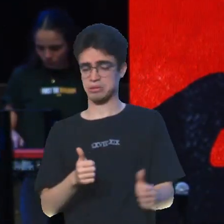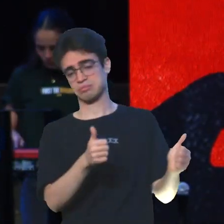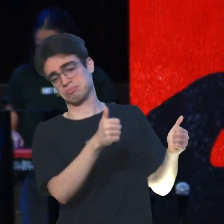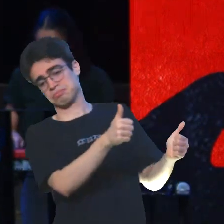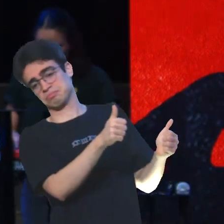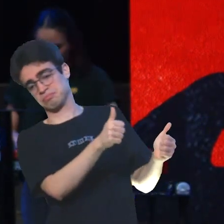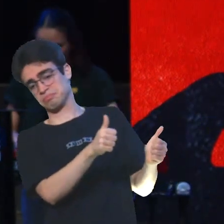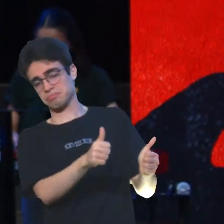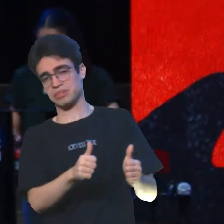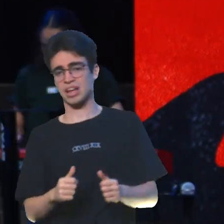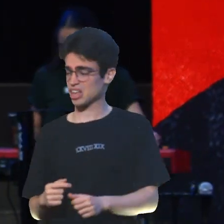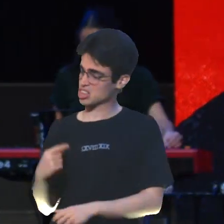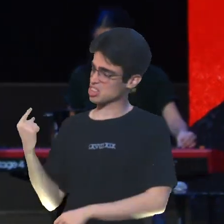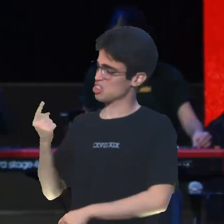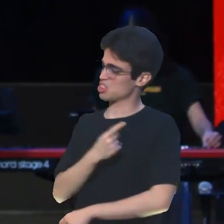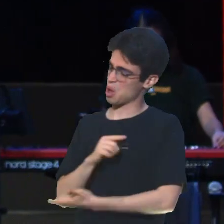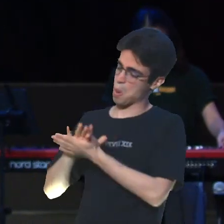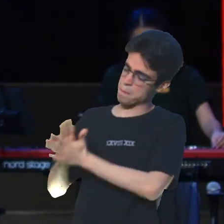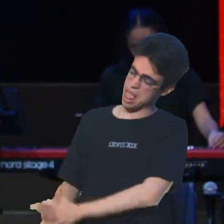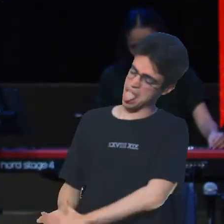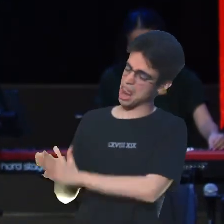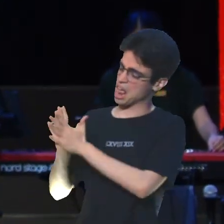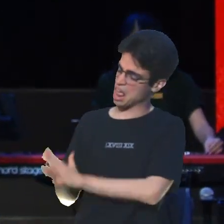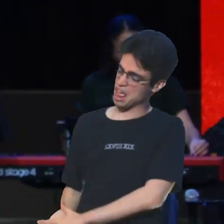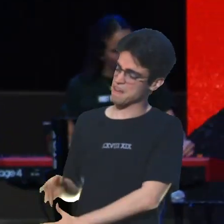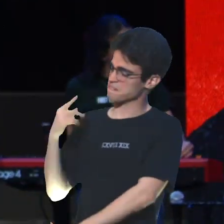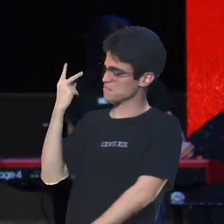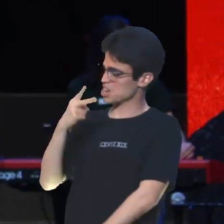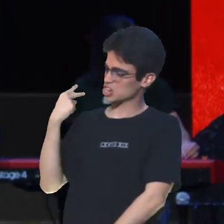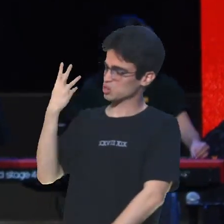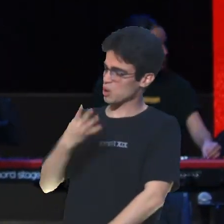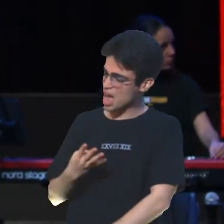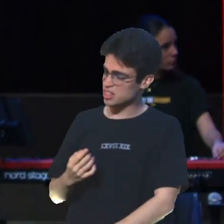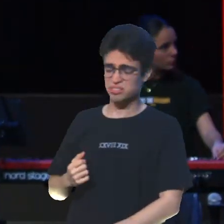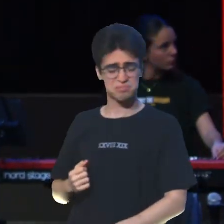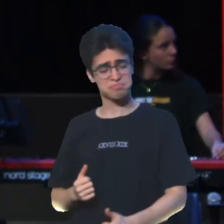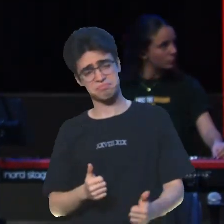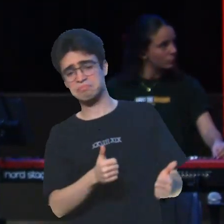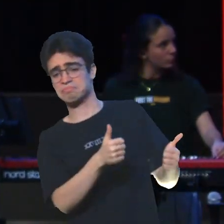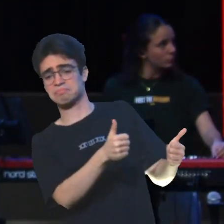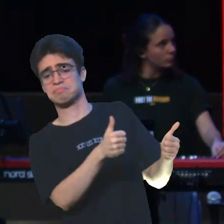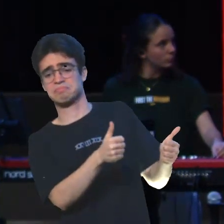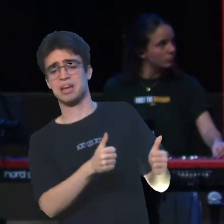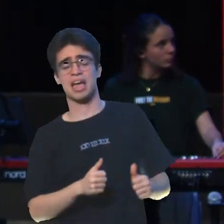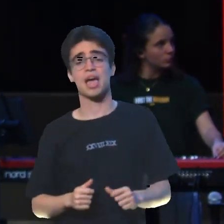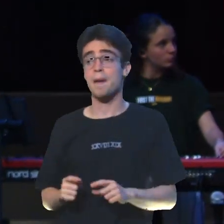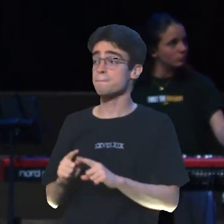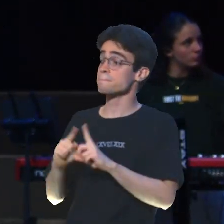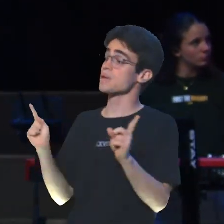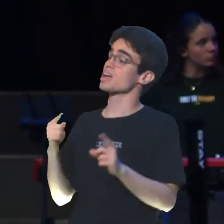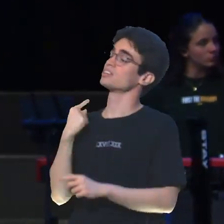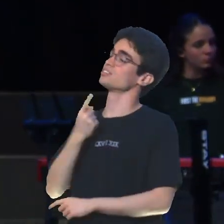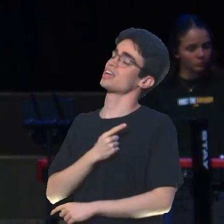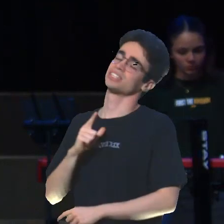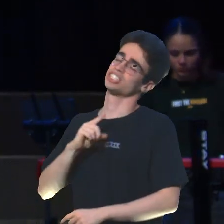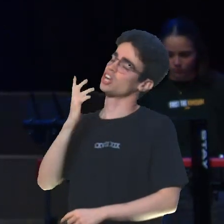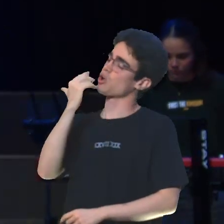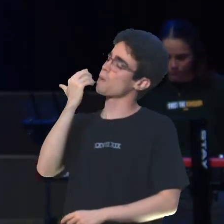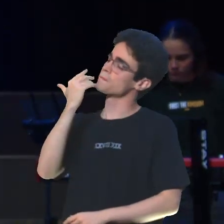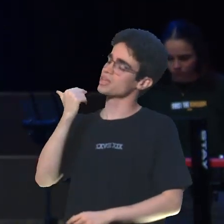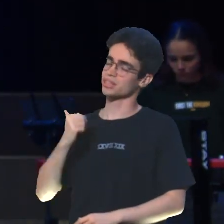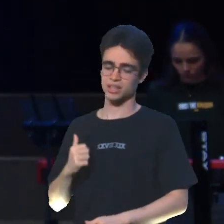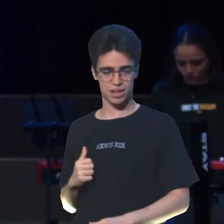bem. A gente era humilhado 24 horas por dia? Tudo bem. Mas pelo menos a gente tinha comida.